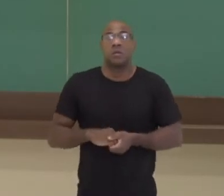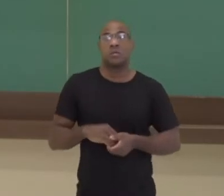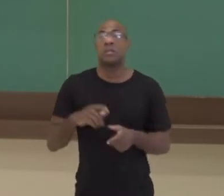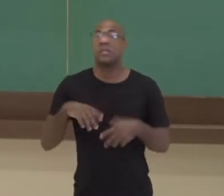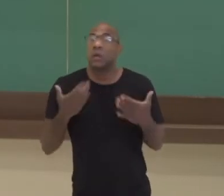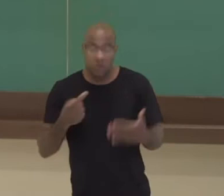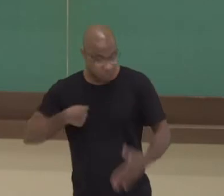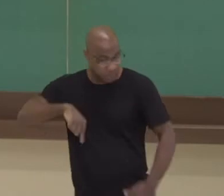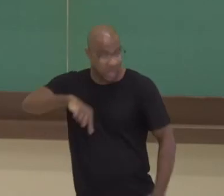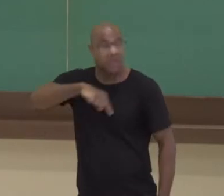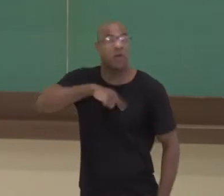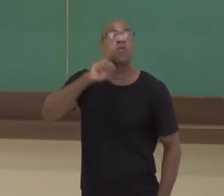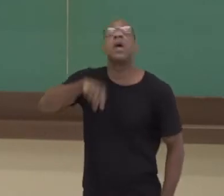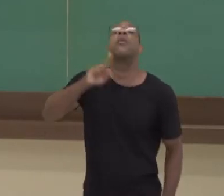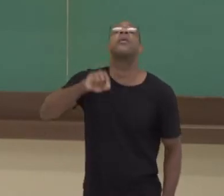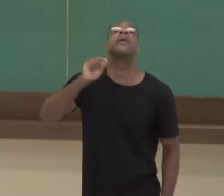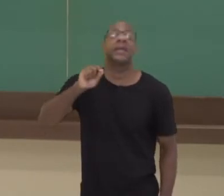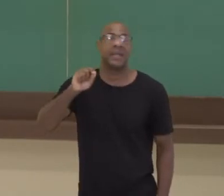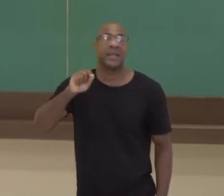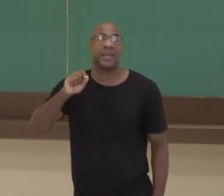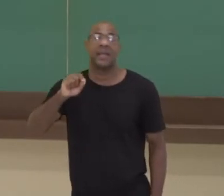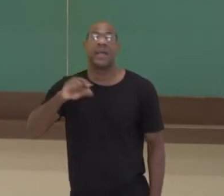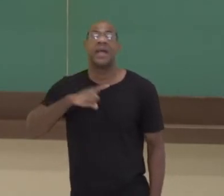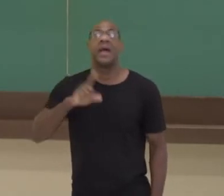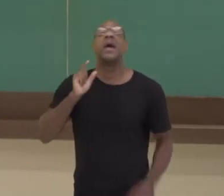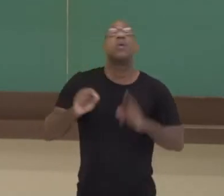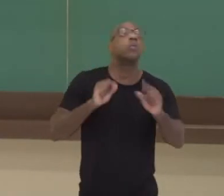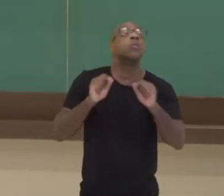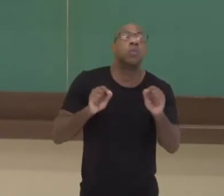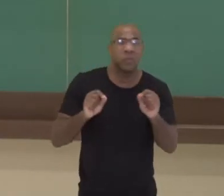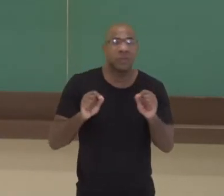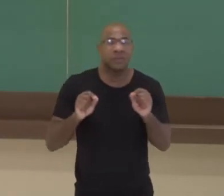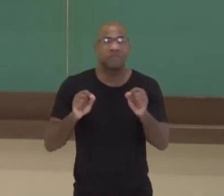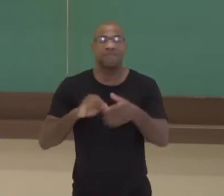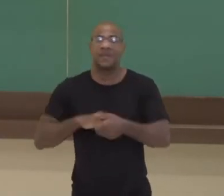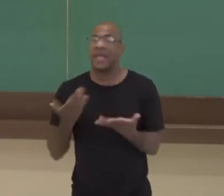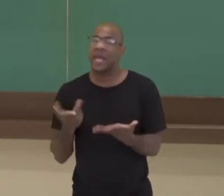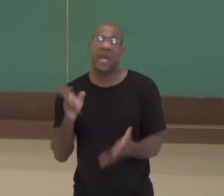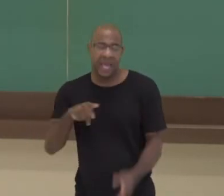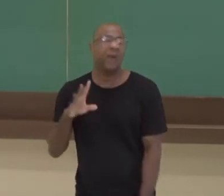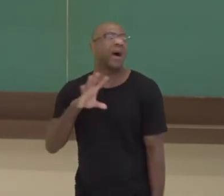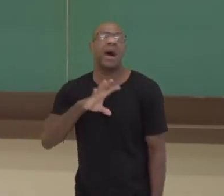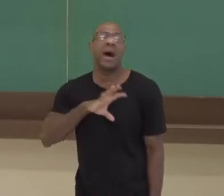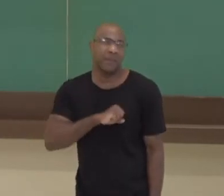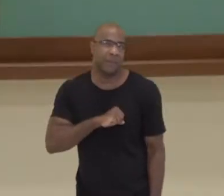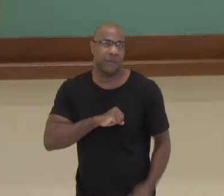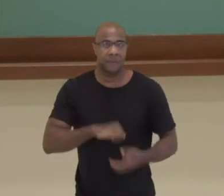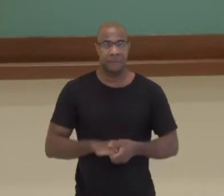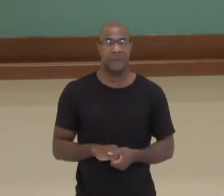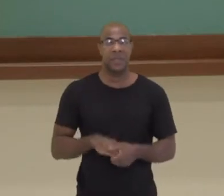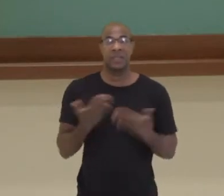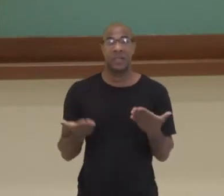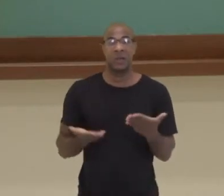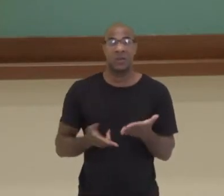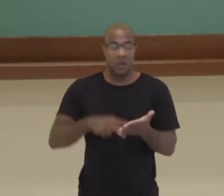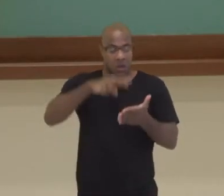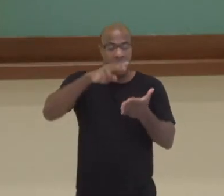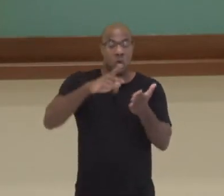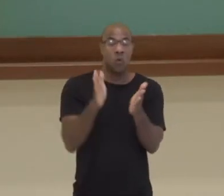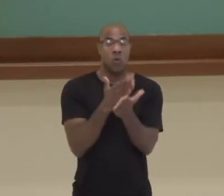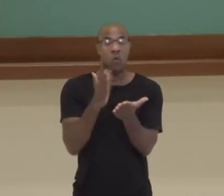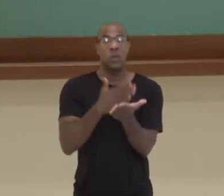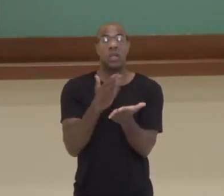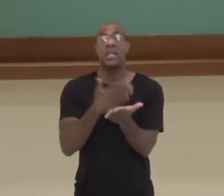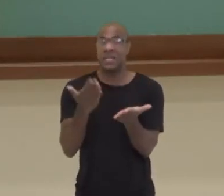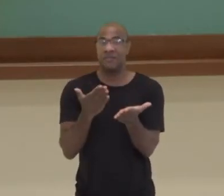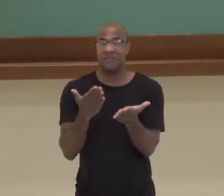nós, é literalmente e graficamente um ato de amor. Então, no livro Traçando Porto Alegre,